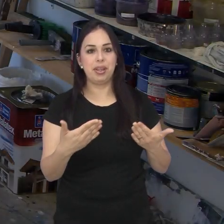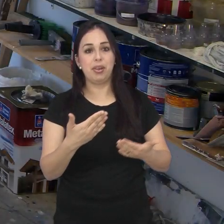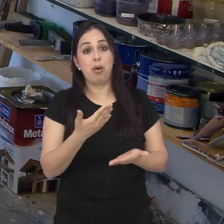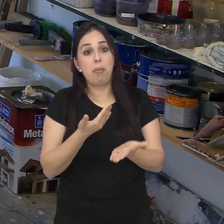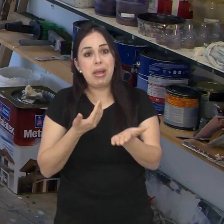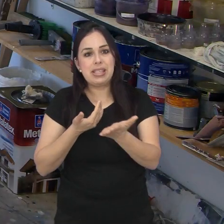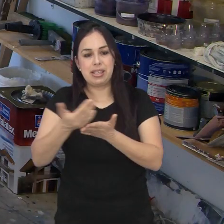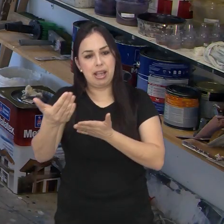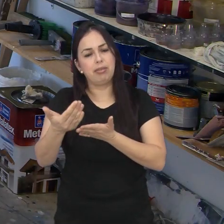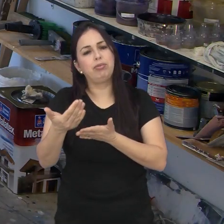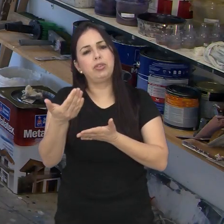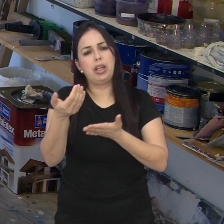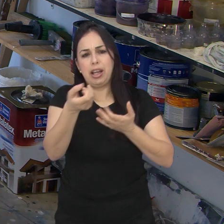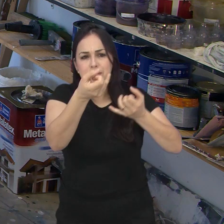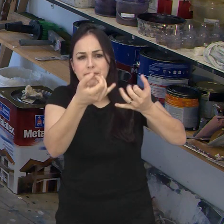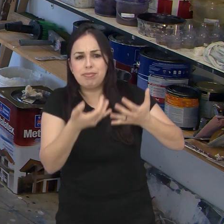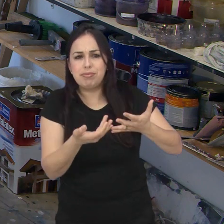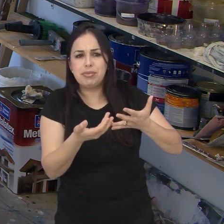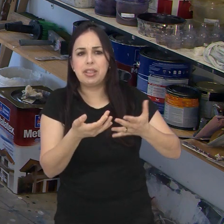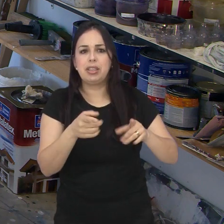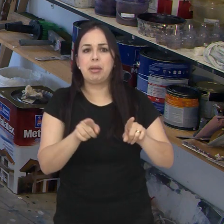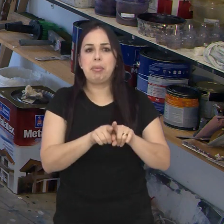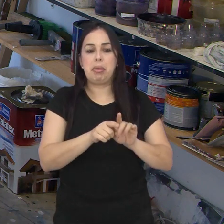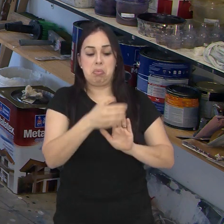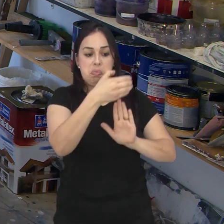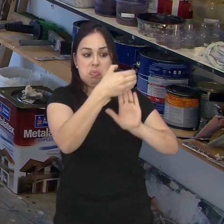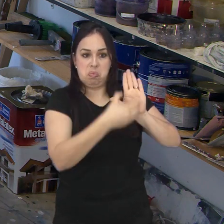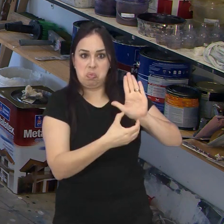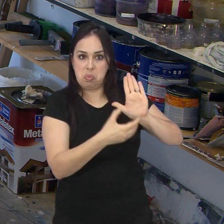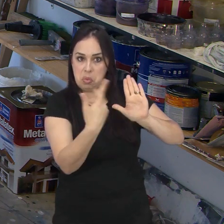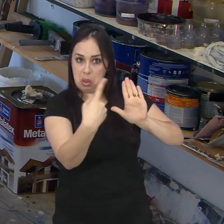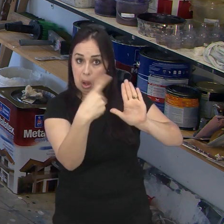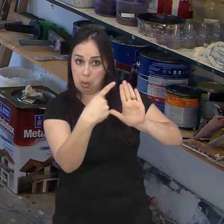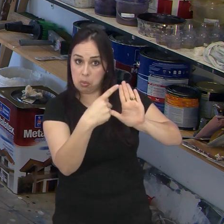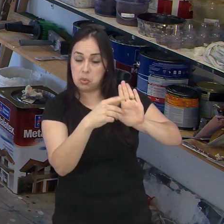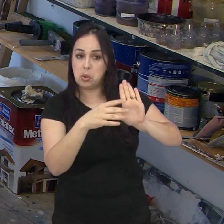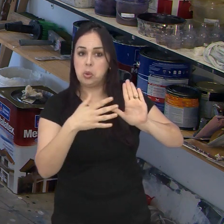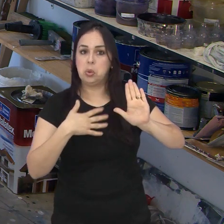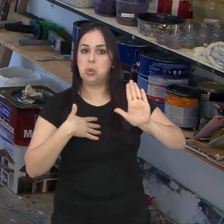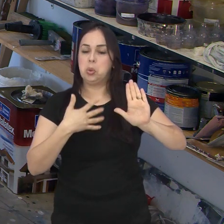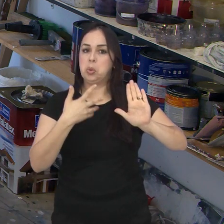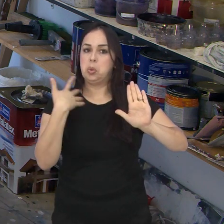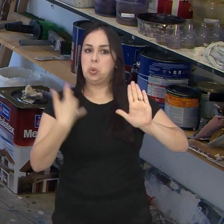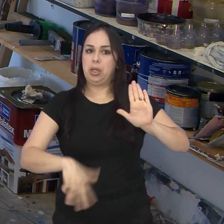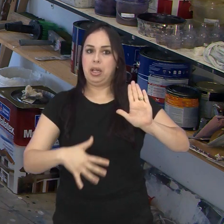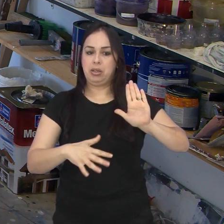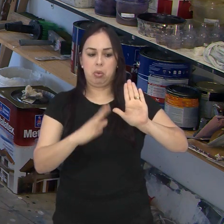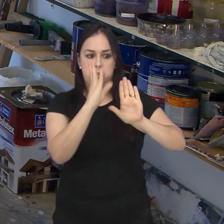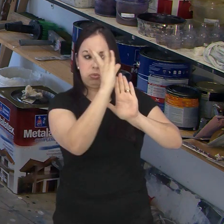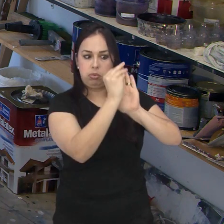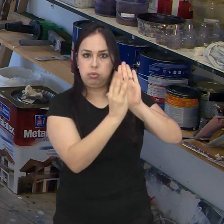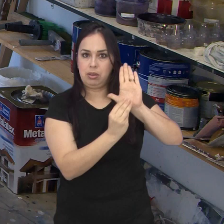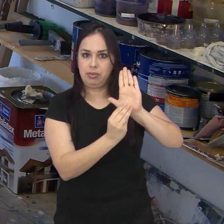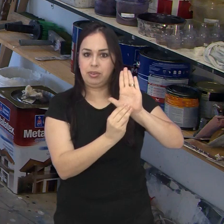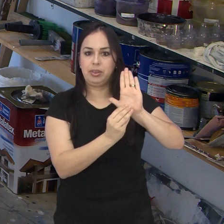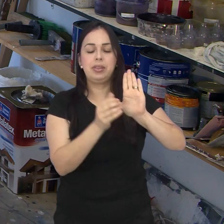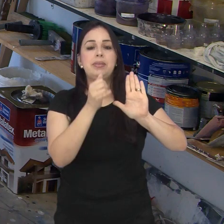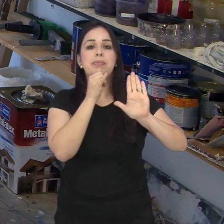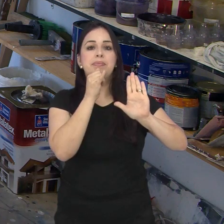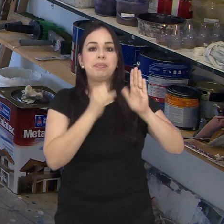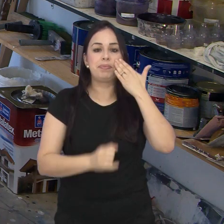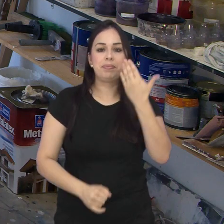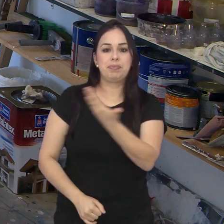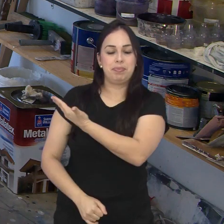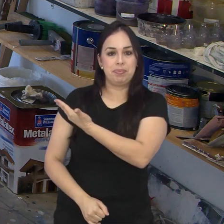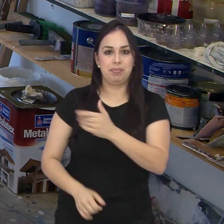Agora vamos começar a conversa, né, com a Cidinha. Eu tô com um currículo aqui seu, Cidinha, e eu vou até falar rapidinho porque é bastante coisa.